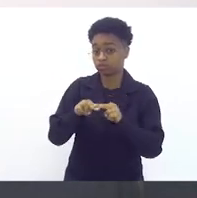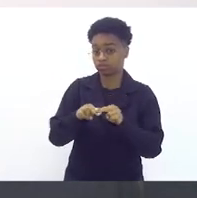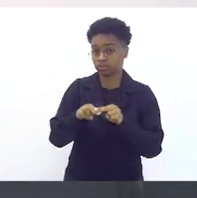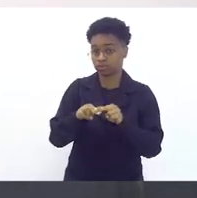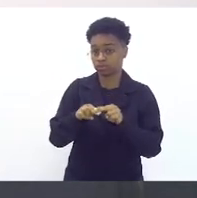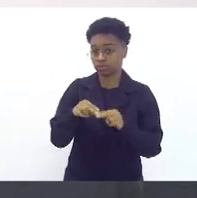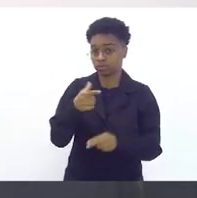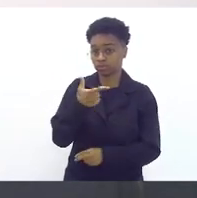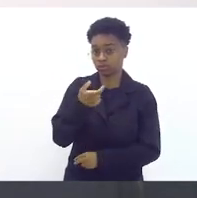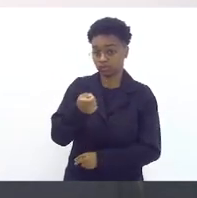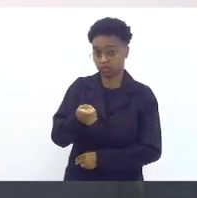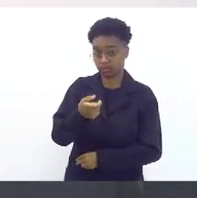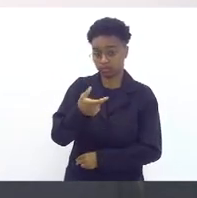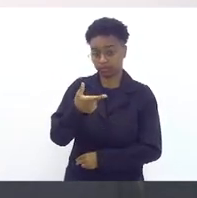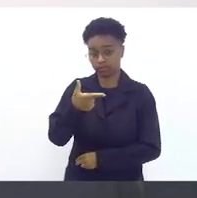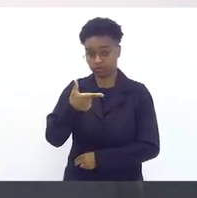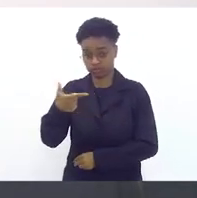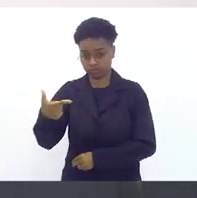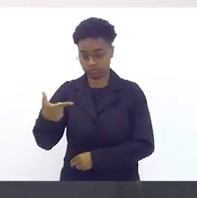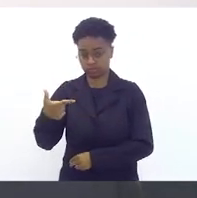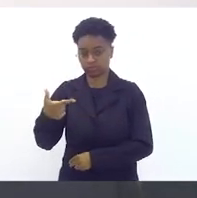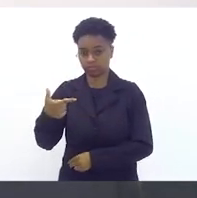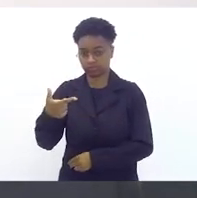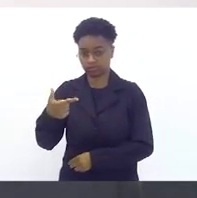de julho de 2022,